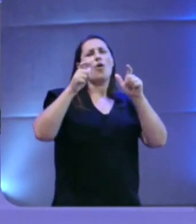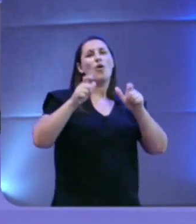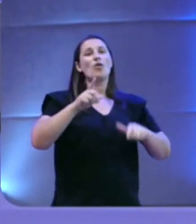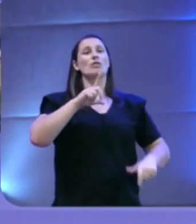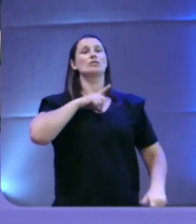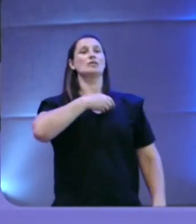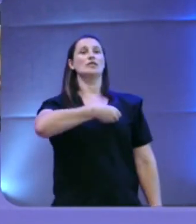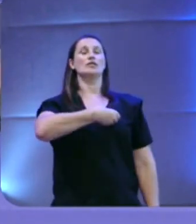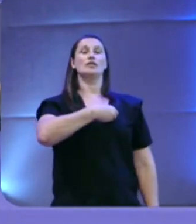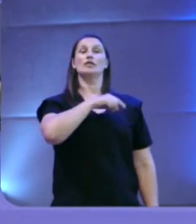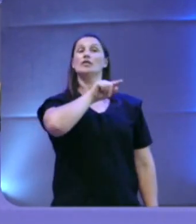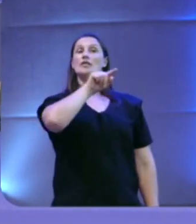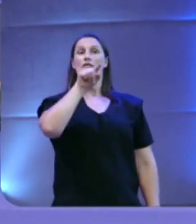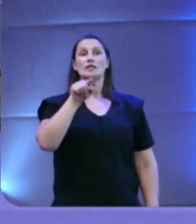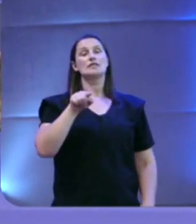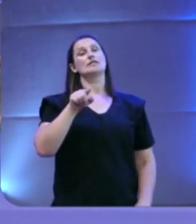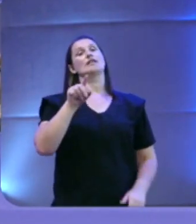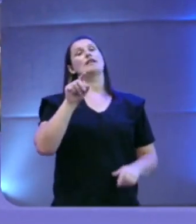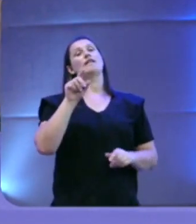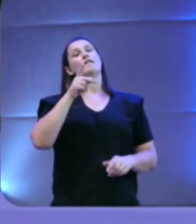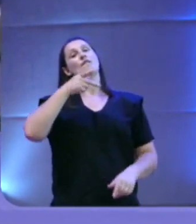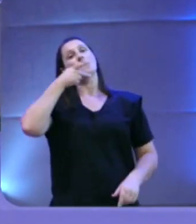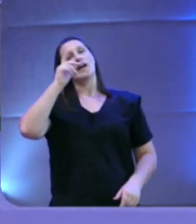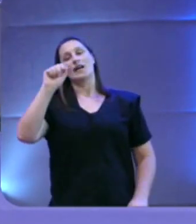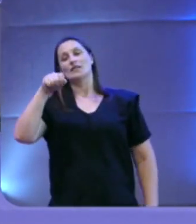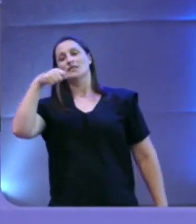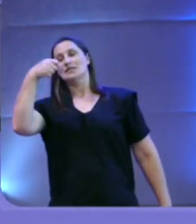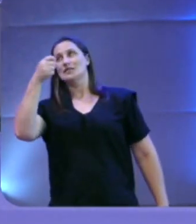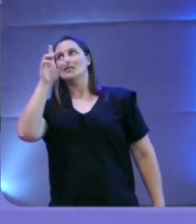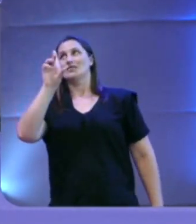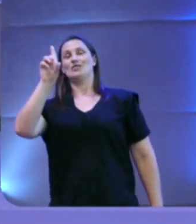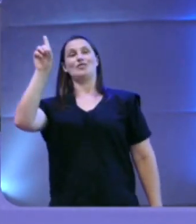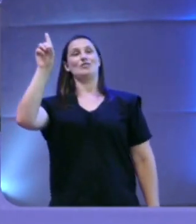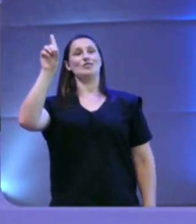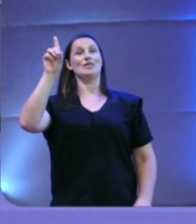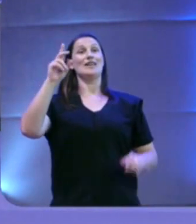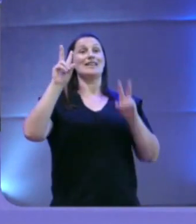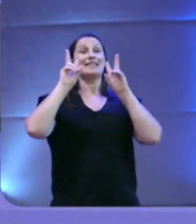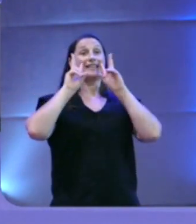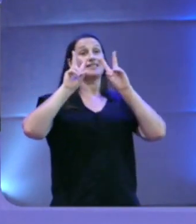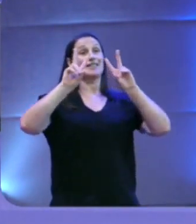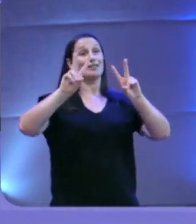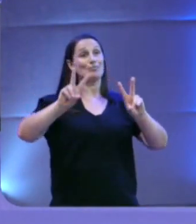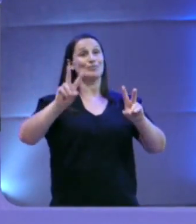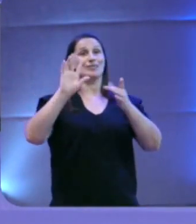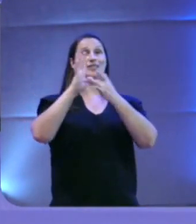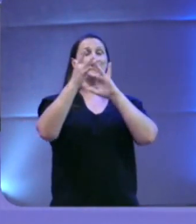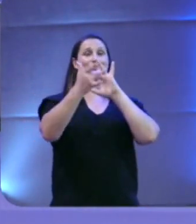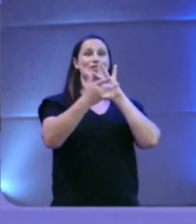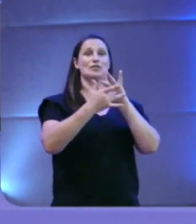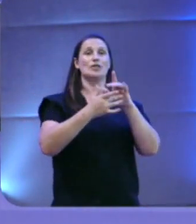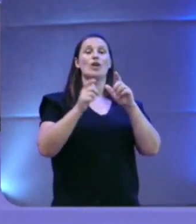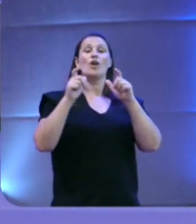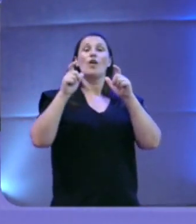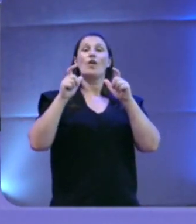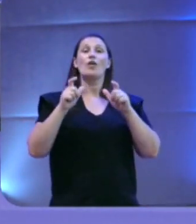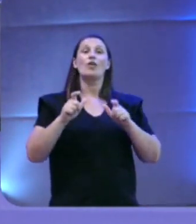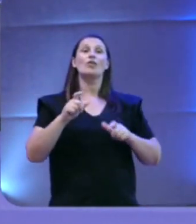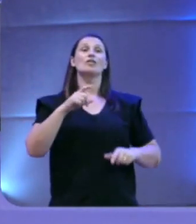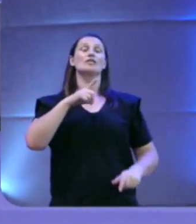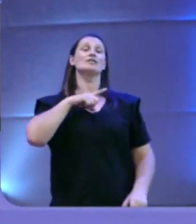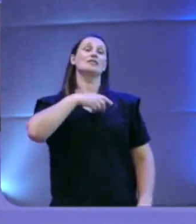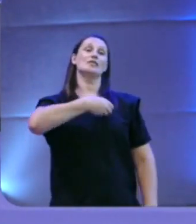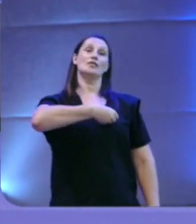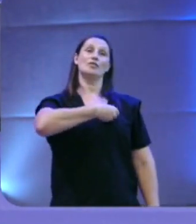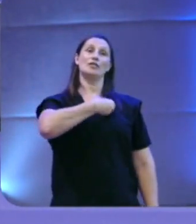na tua família, você faz isso com os teus parentes, teus filhos, tua esposa. É assim, onde você estiver na tua esfera de